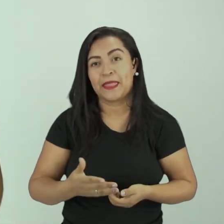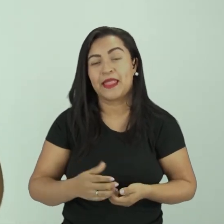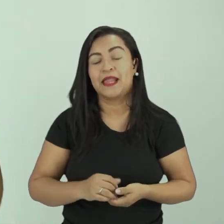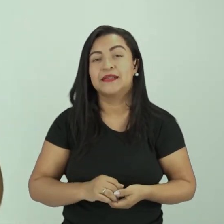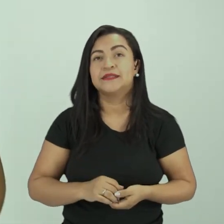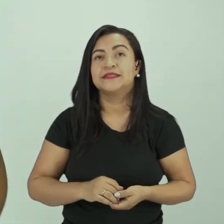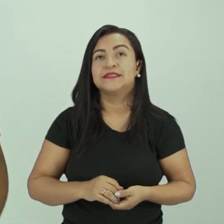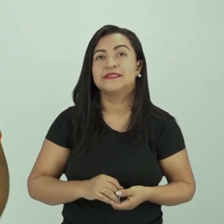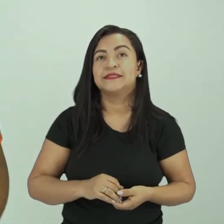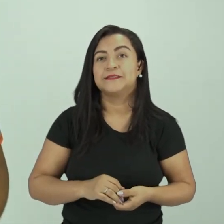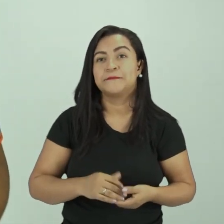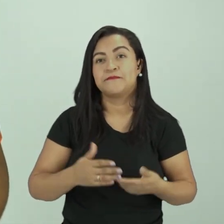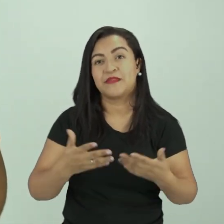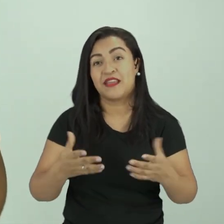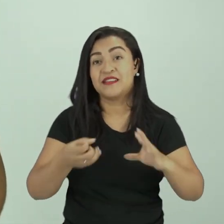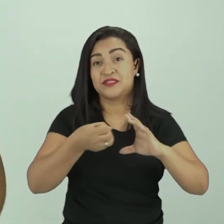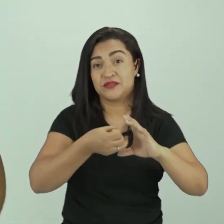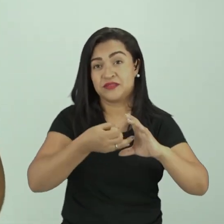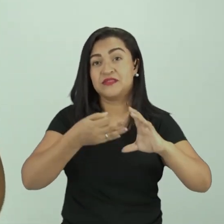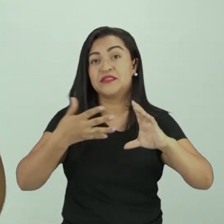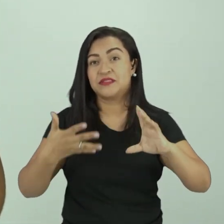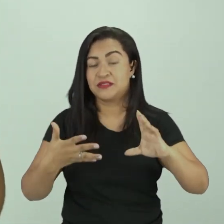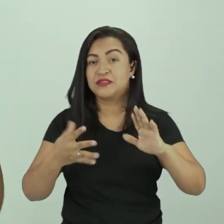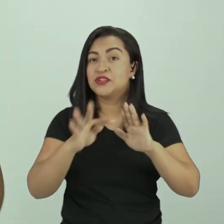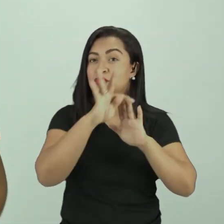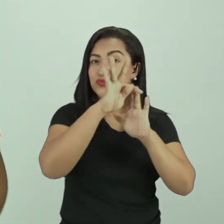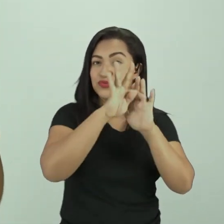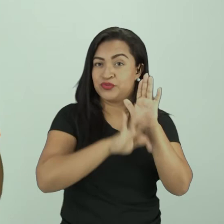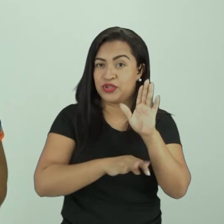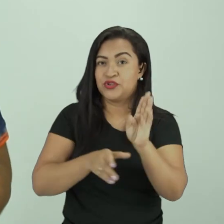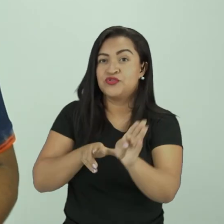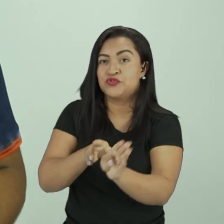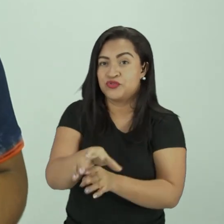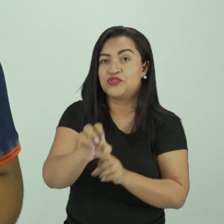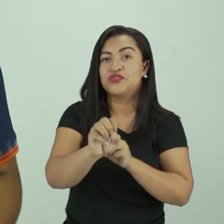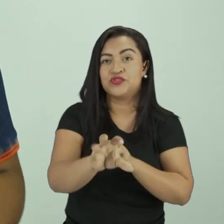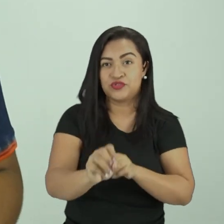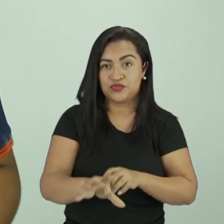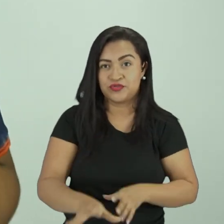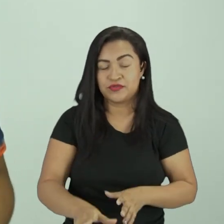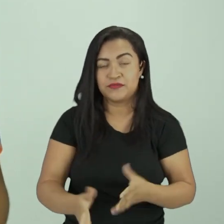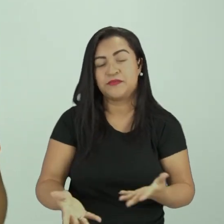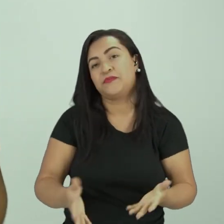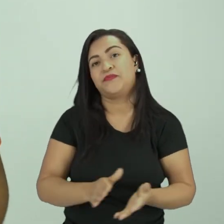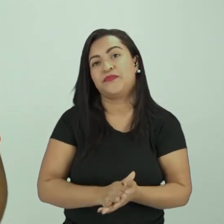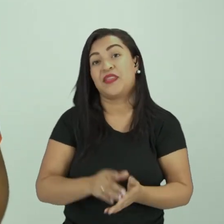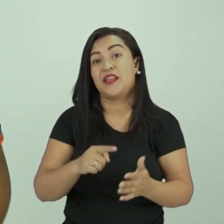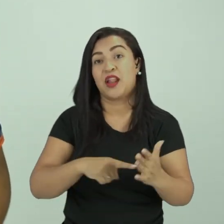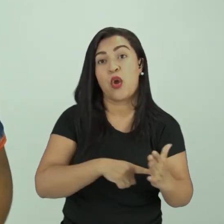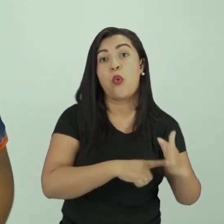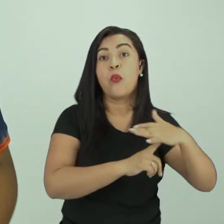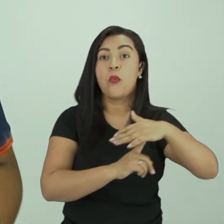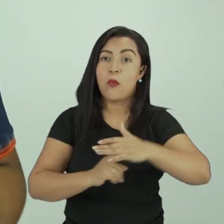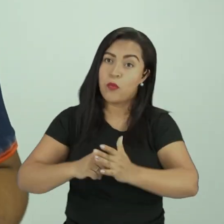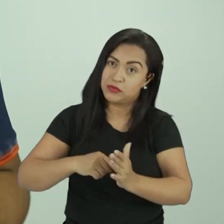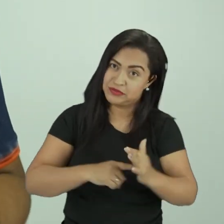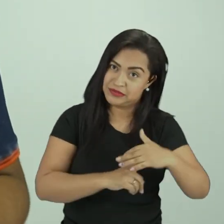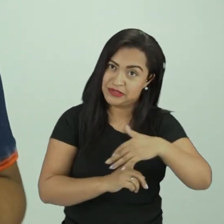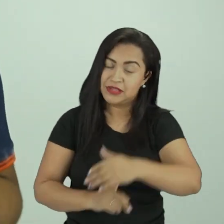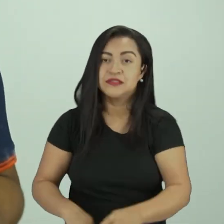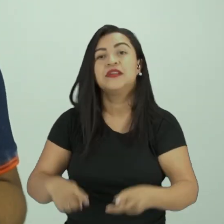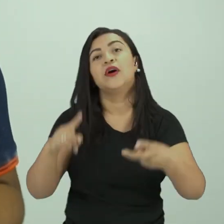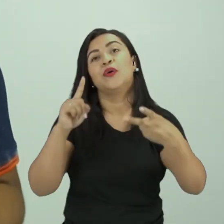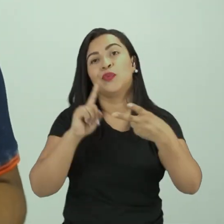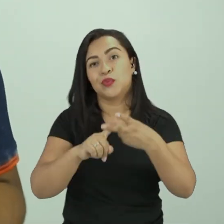propósito. Tá? Essas são as características do texto injuntivo. Ele orienta, tá?